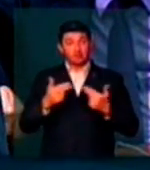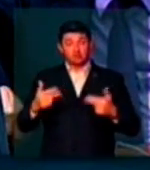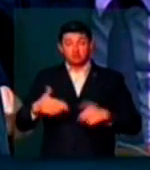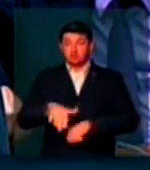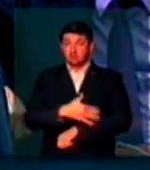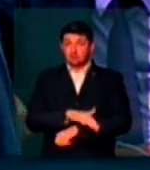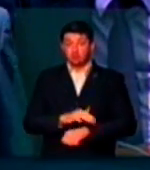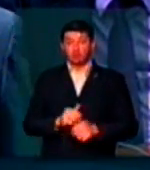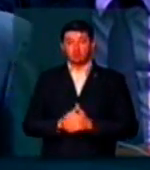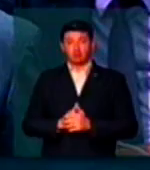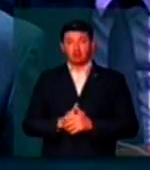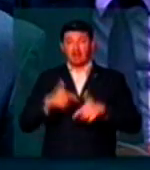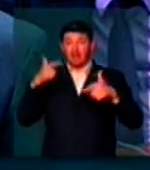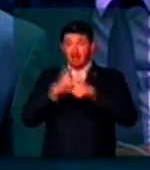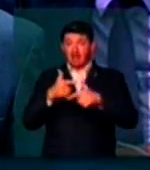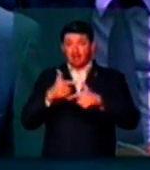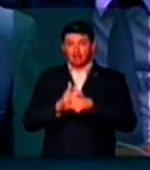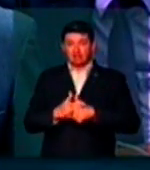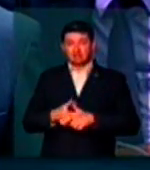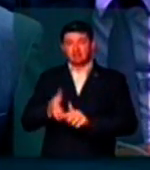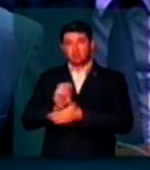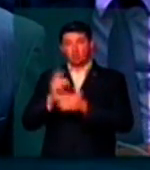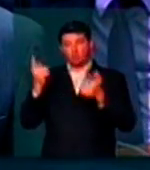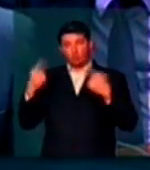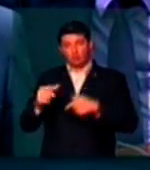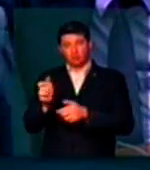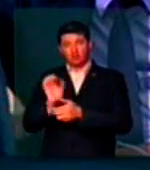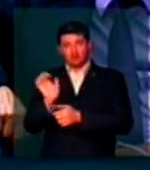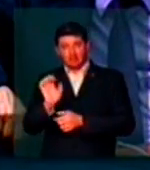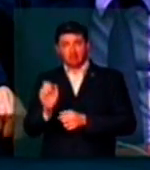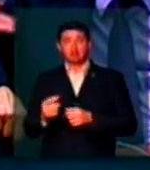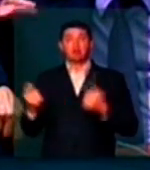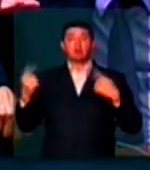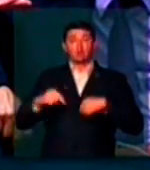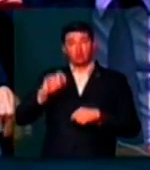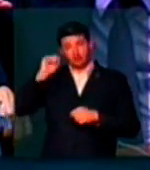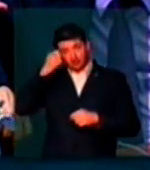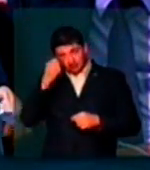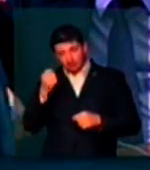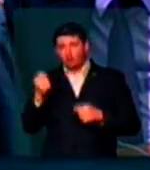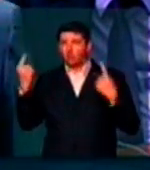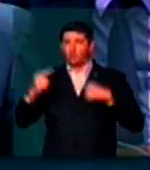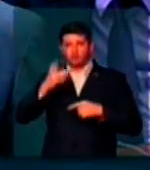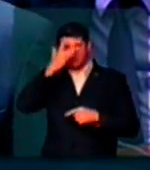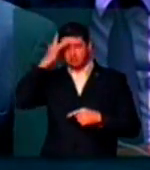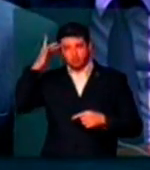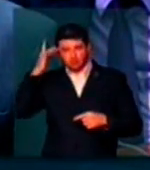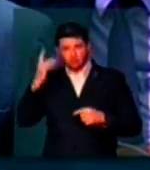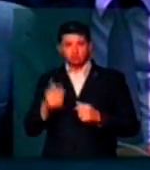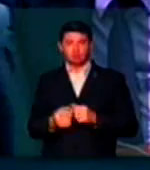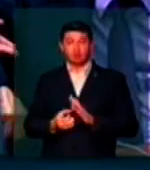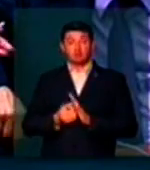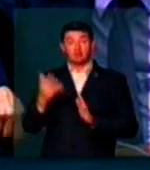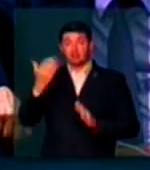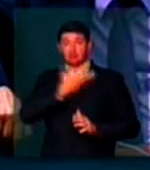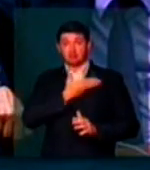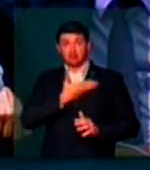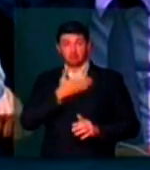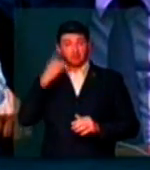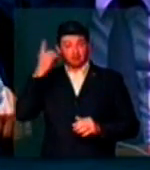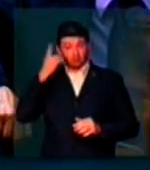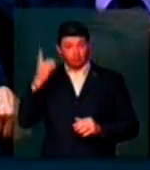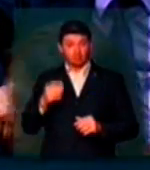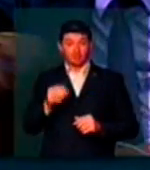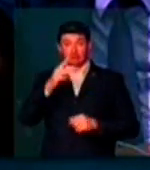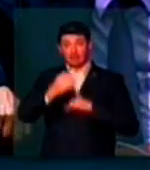rua, de agressão a homossexuais, a negros e a várias outras pessoas. Várias colegas parlamentares tiveram